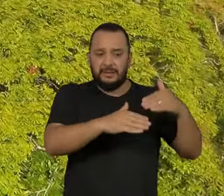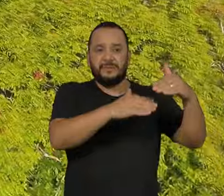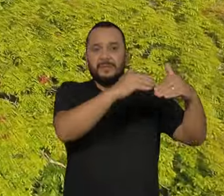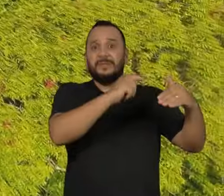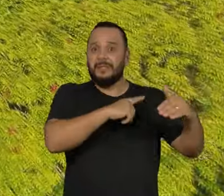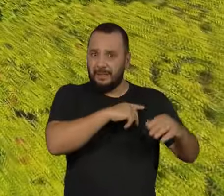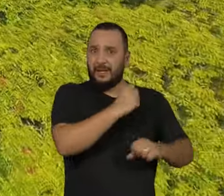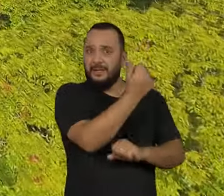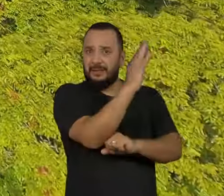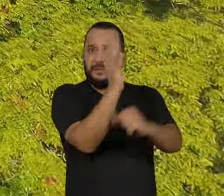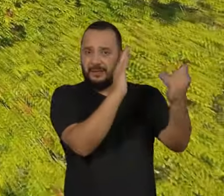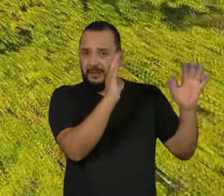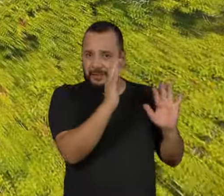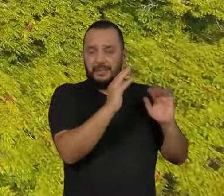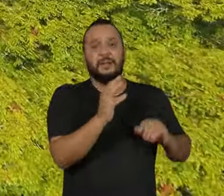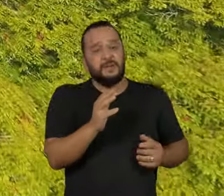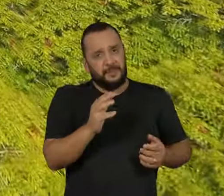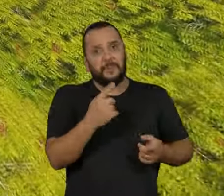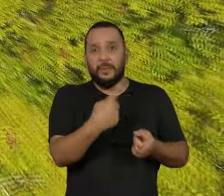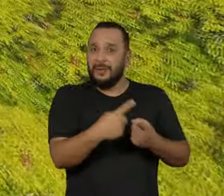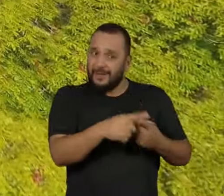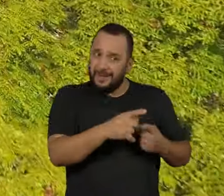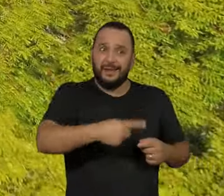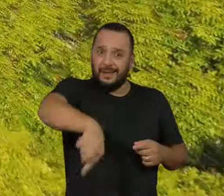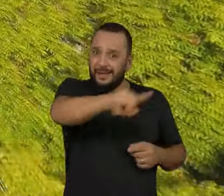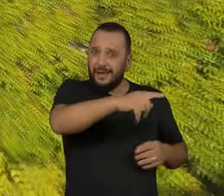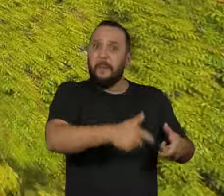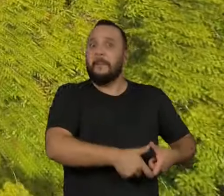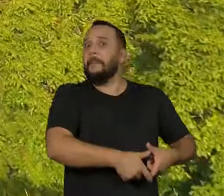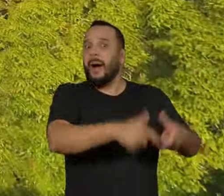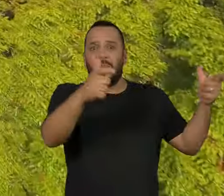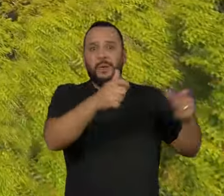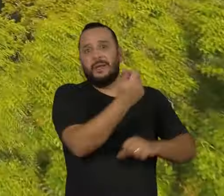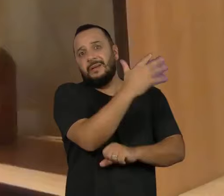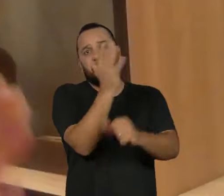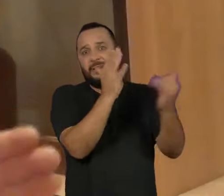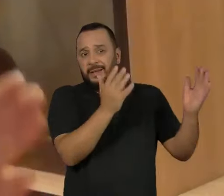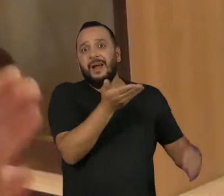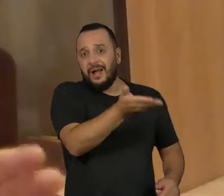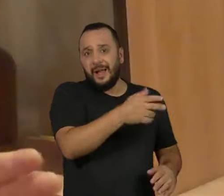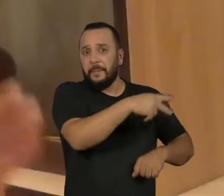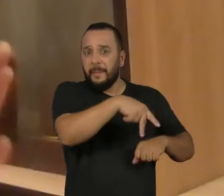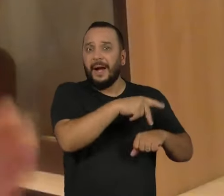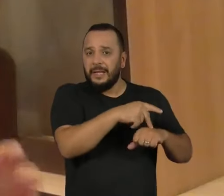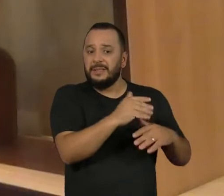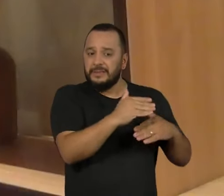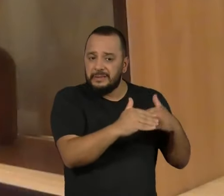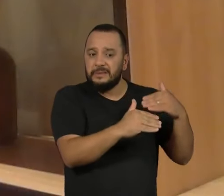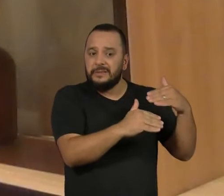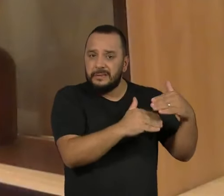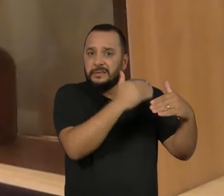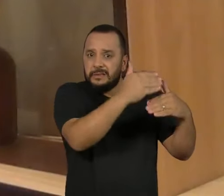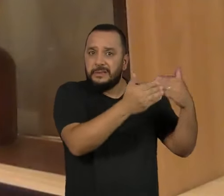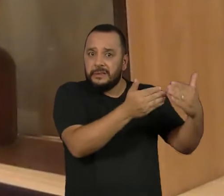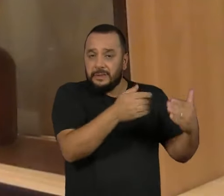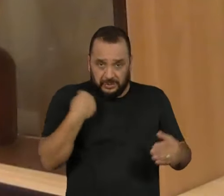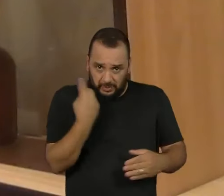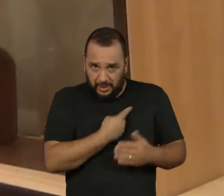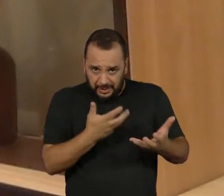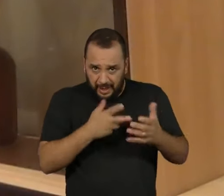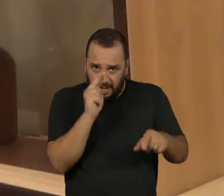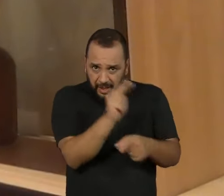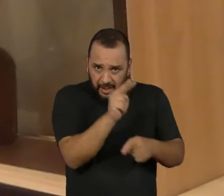porque são neles que a gente tem a maior biodiversidade. Se a gente quer conservar a biodiversidade, o